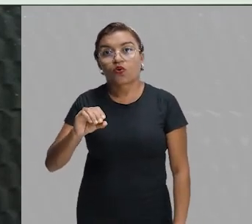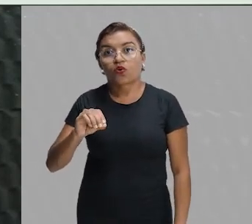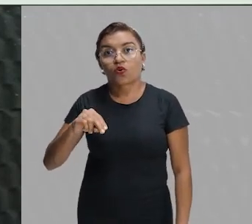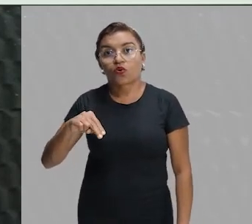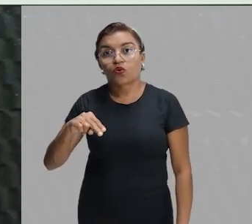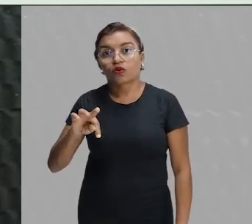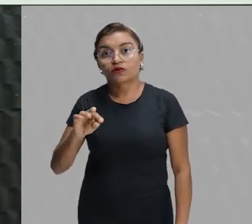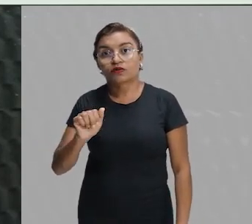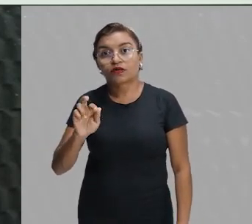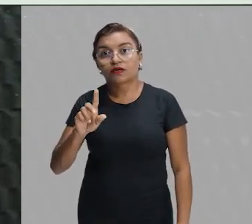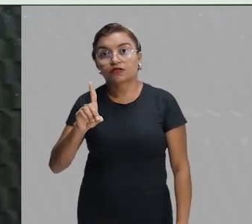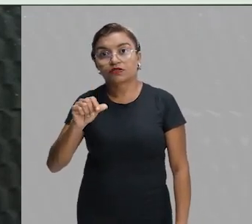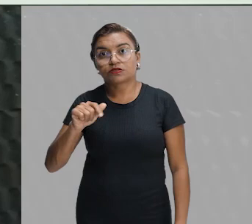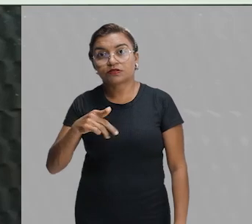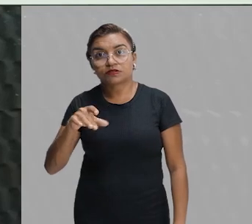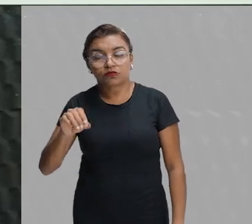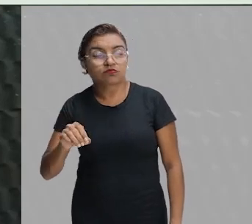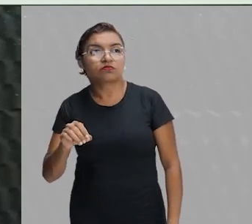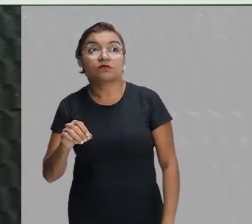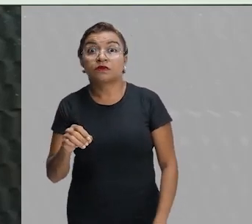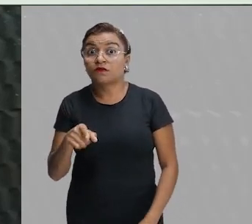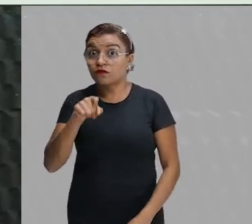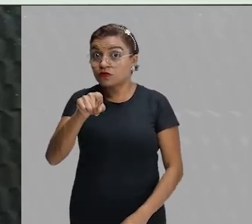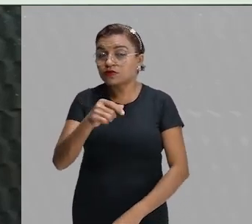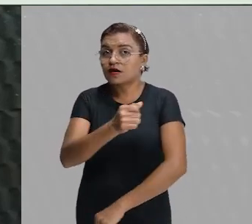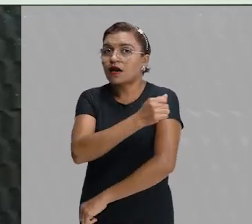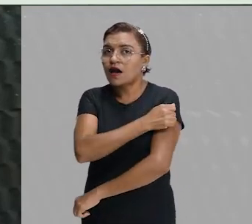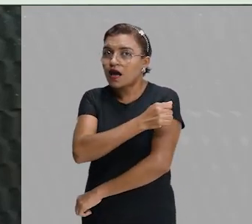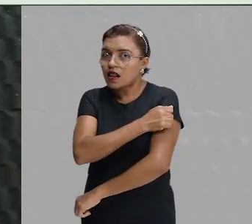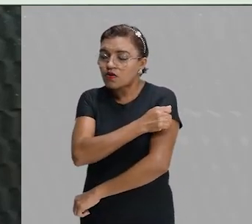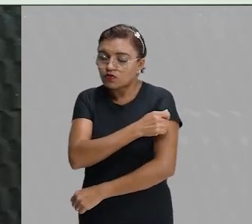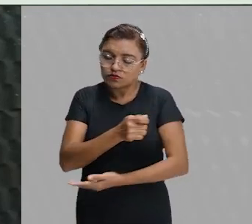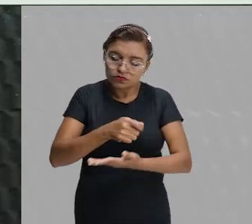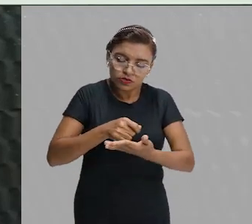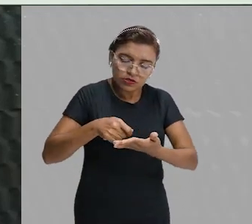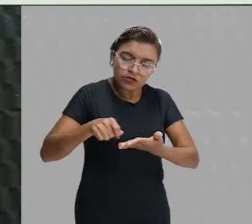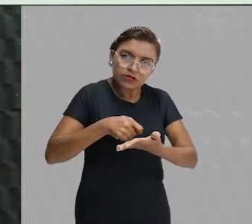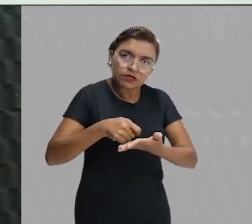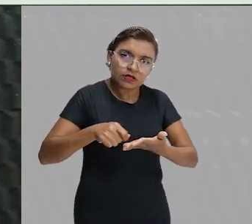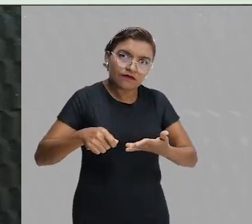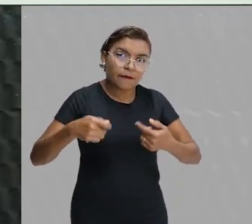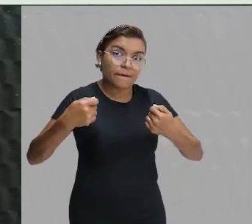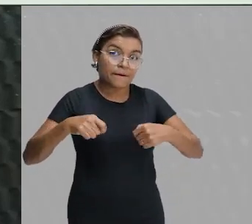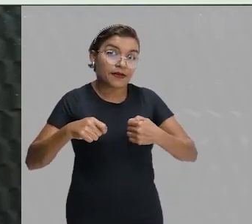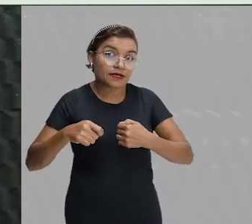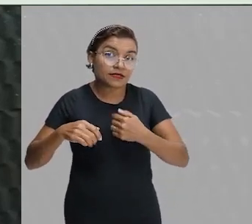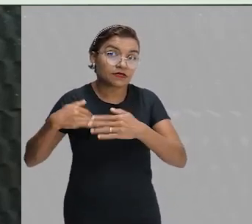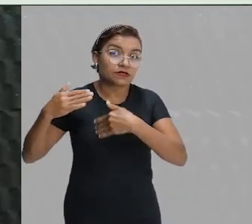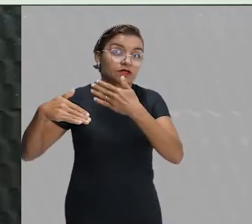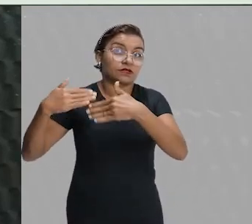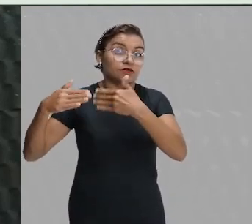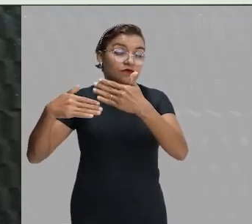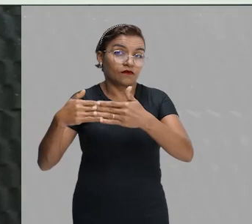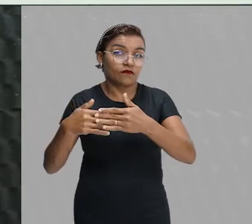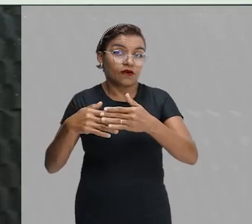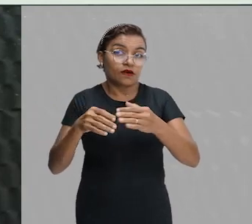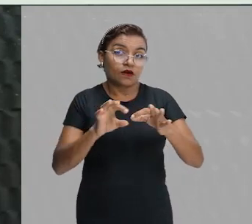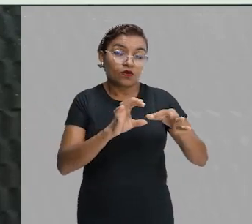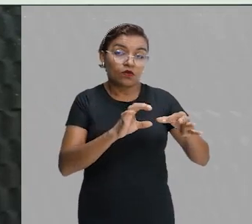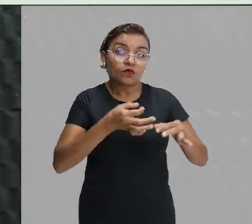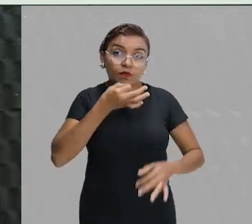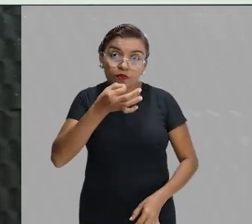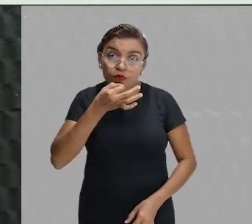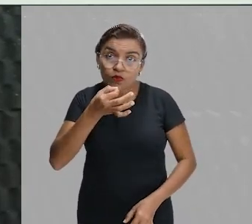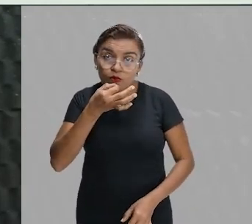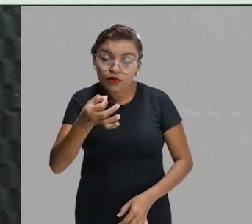aluno que vai escrever, certo? Para você que precisa desenvolver uma boa argumentação, você já